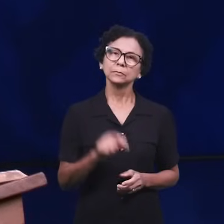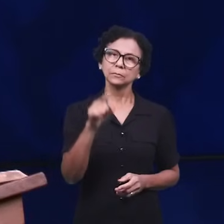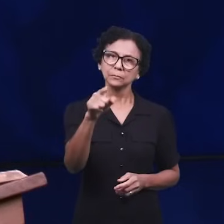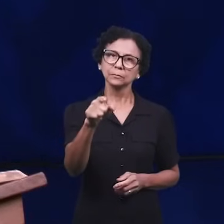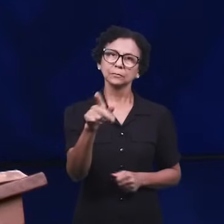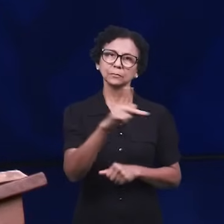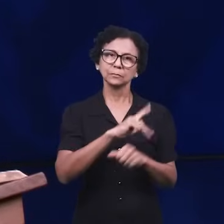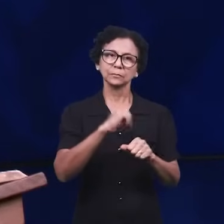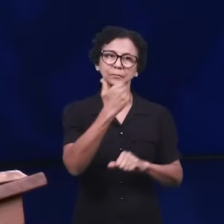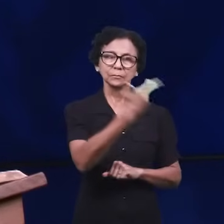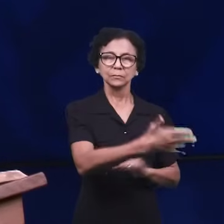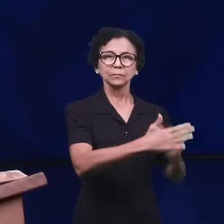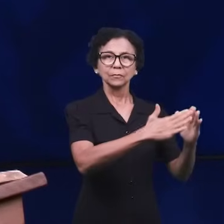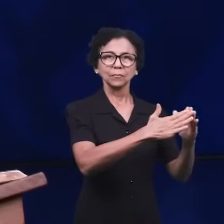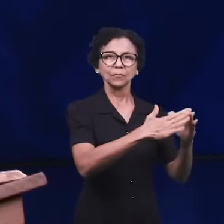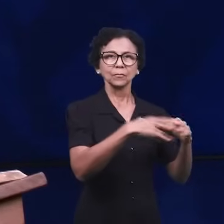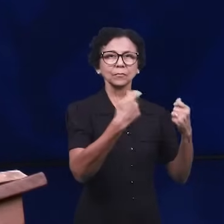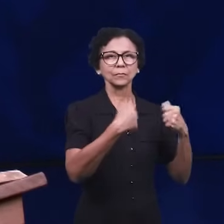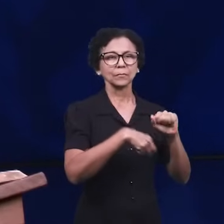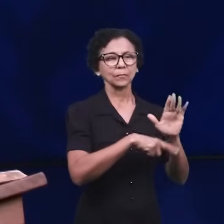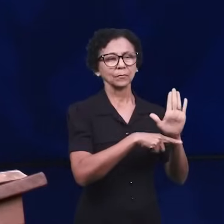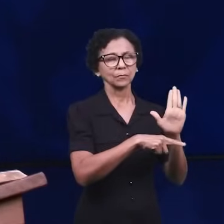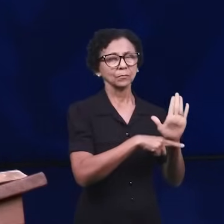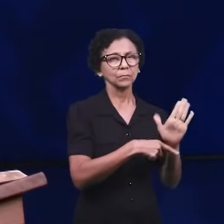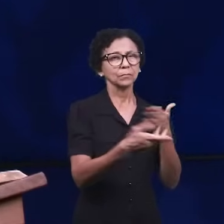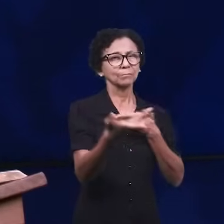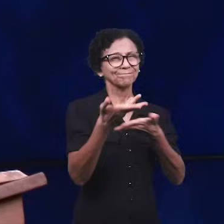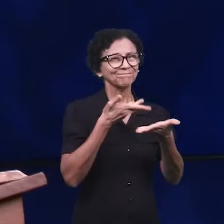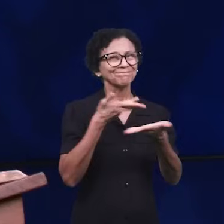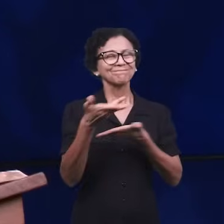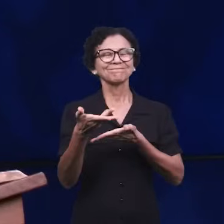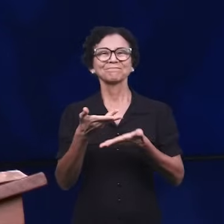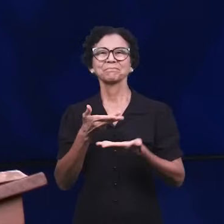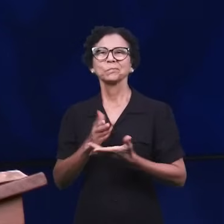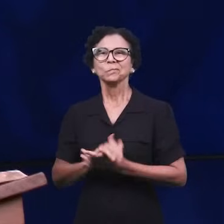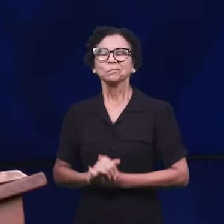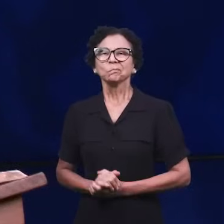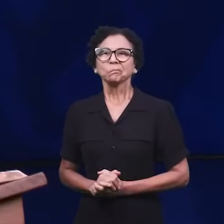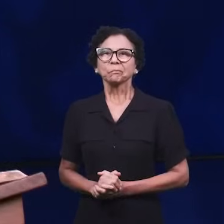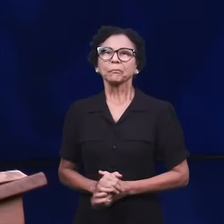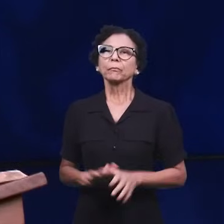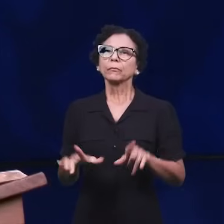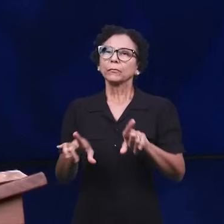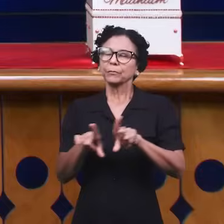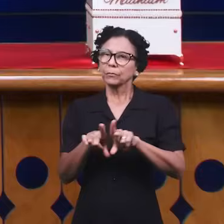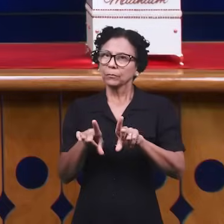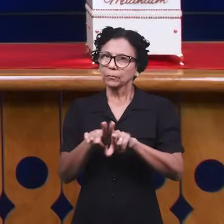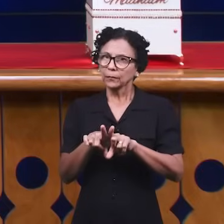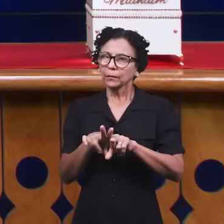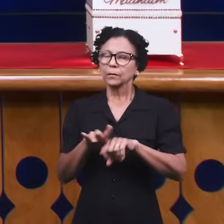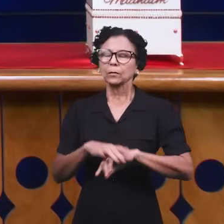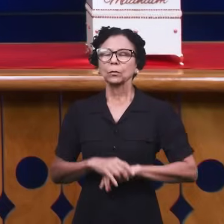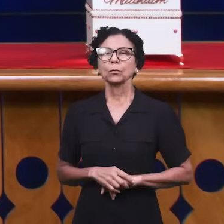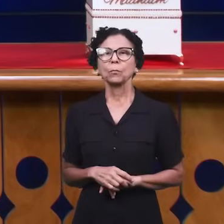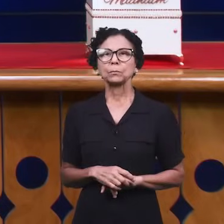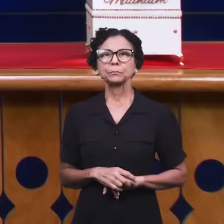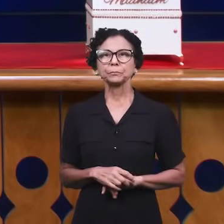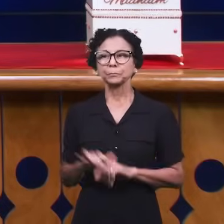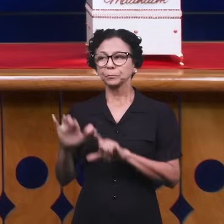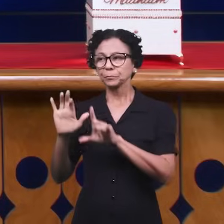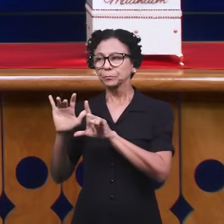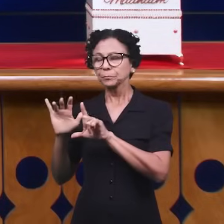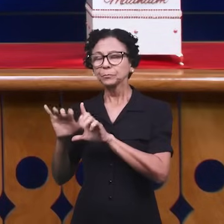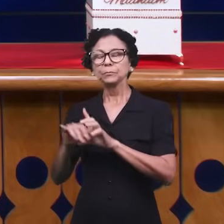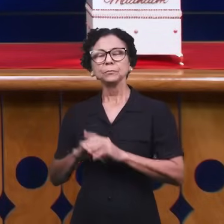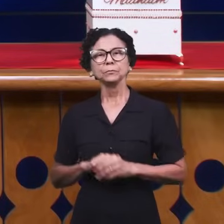mora no exterior, que precisa de atendimento, precisa interagir conosco. Da mesma forma, agora o QR